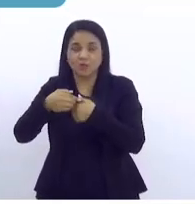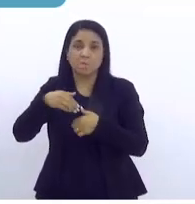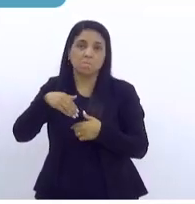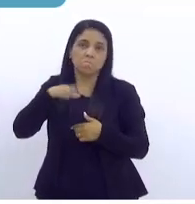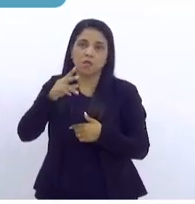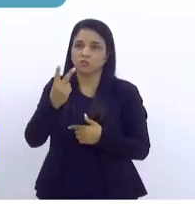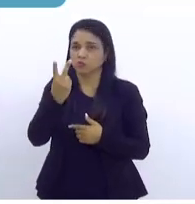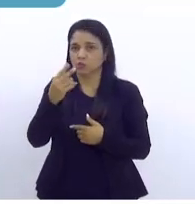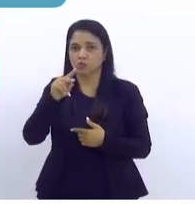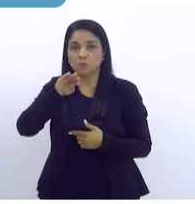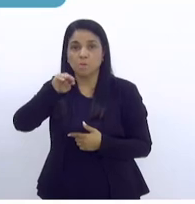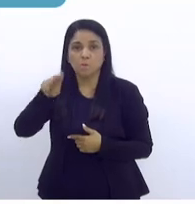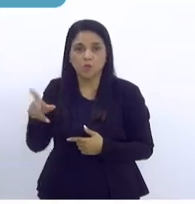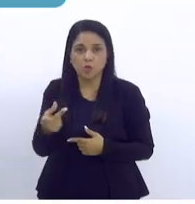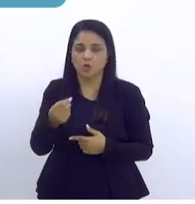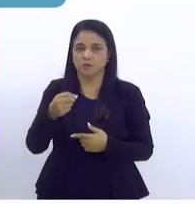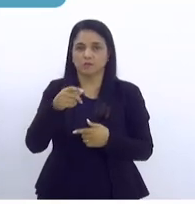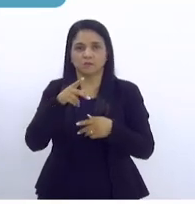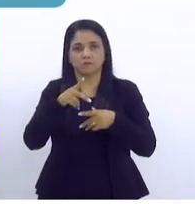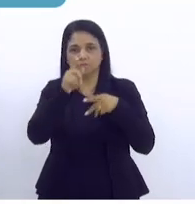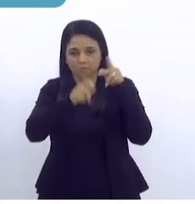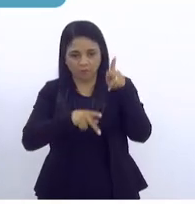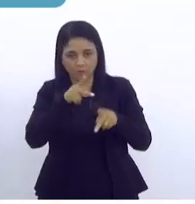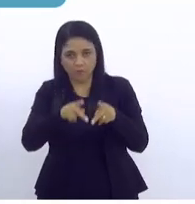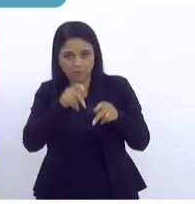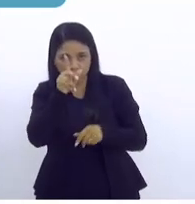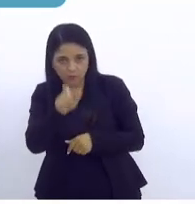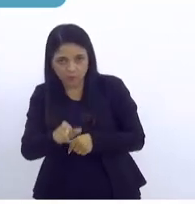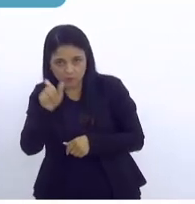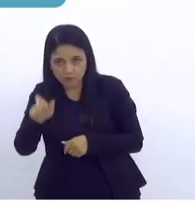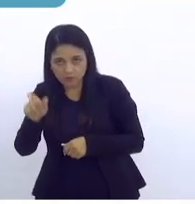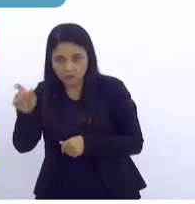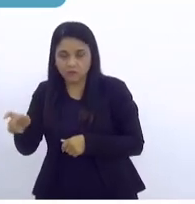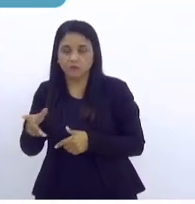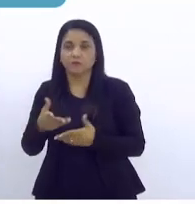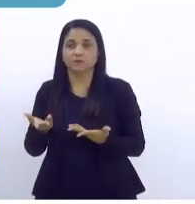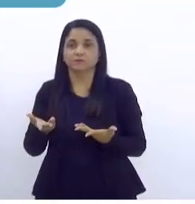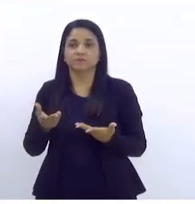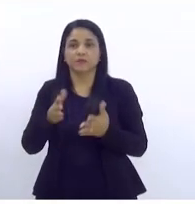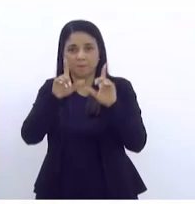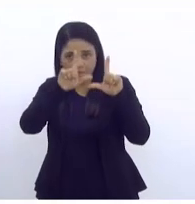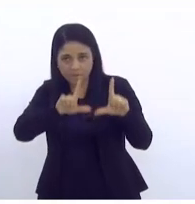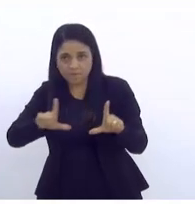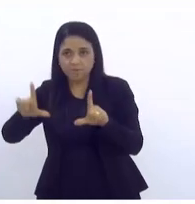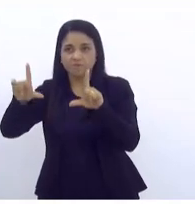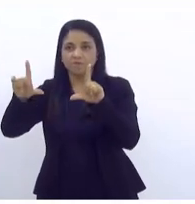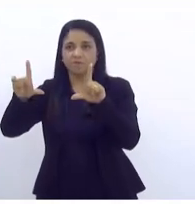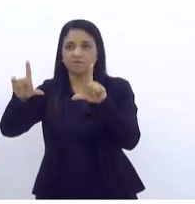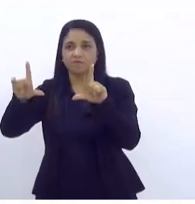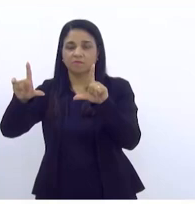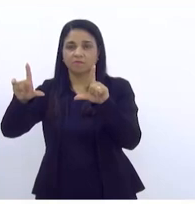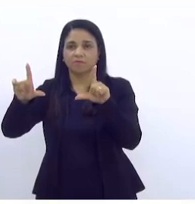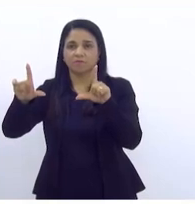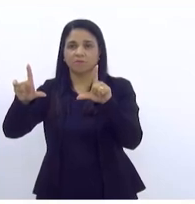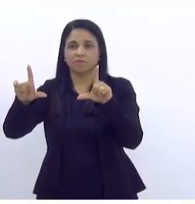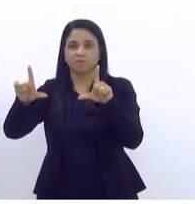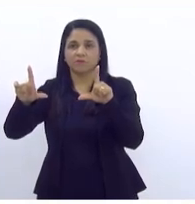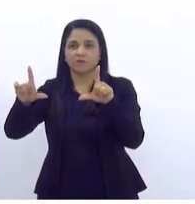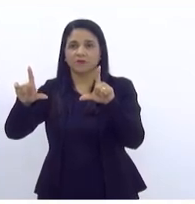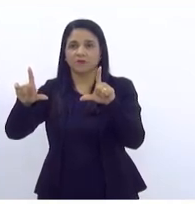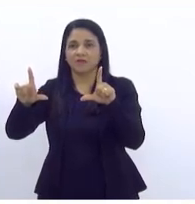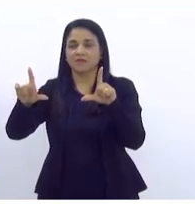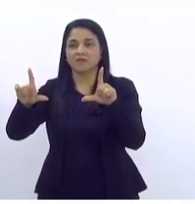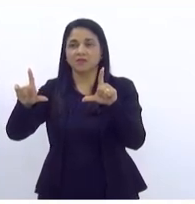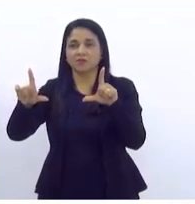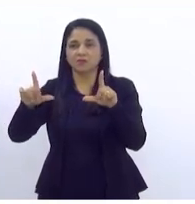habitantes né então pode passar por favor eh pode passar por favor não passou Bom enfim eh